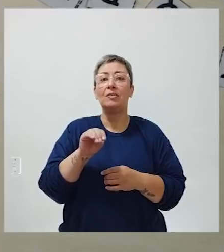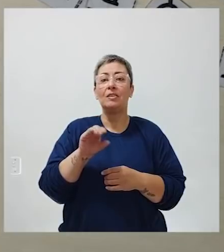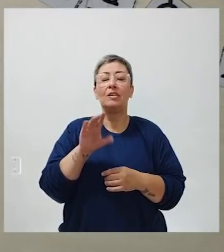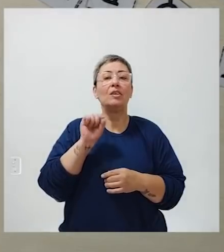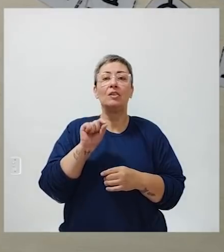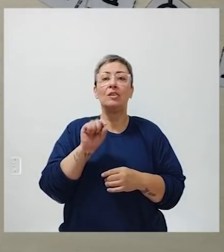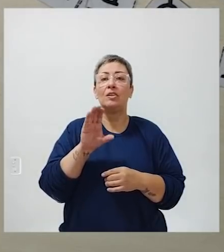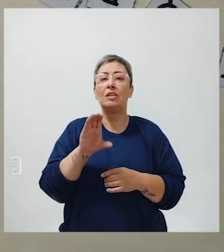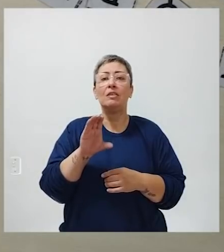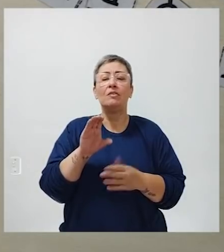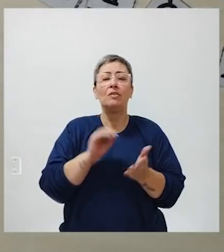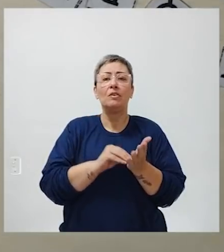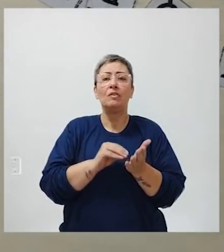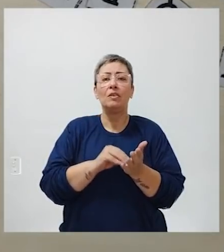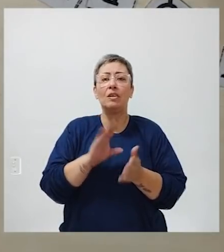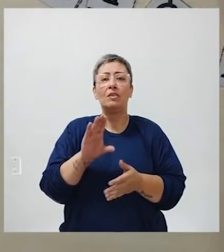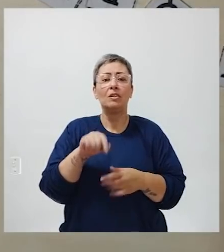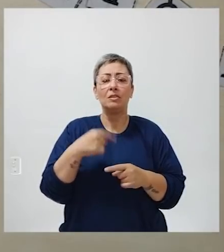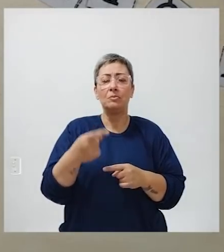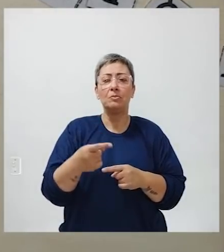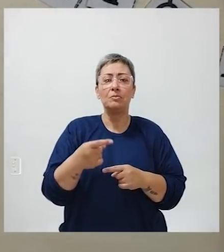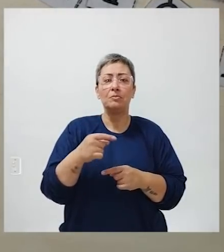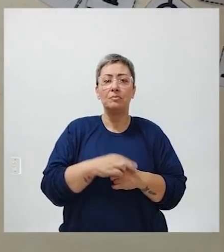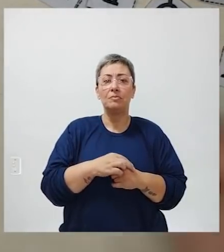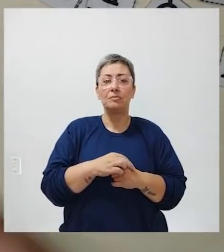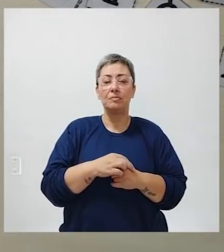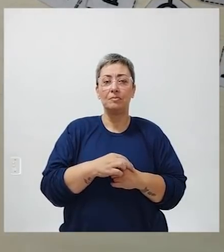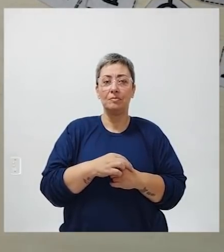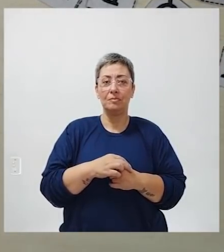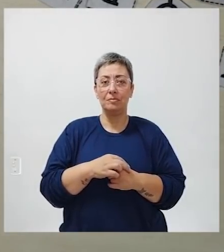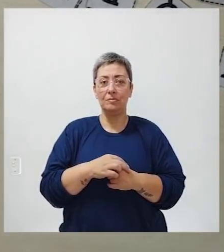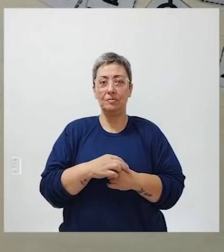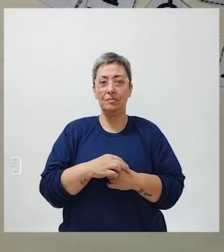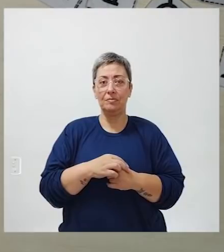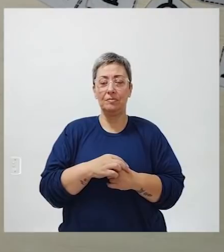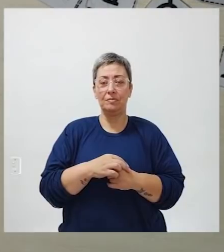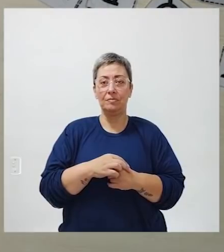Co. Que letra tá? Que letra que vem depois?